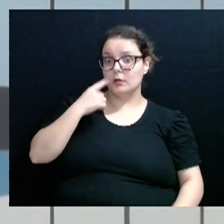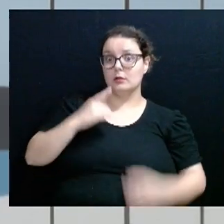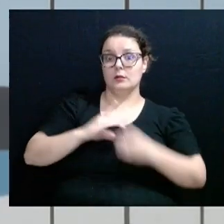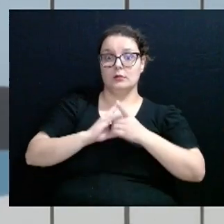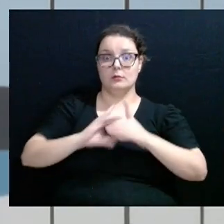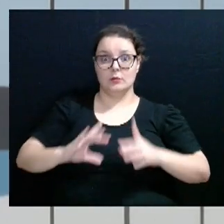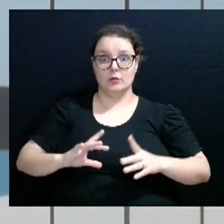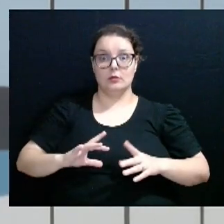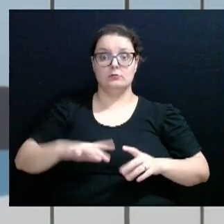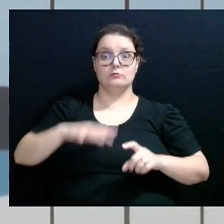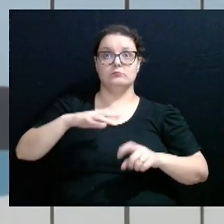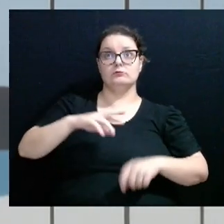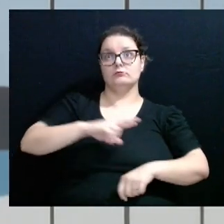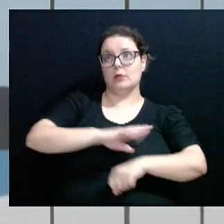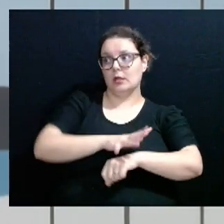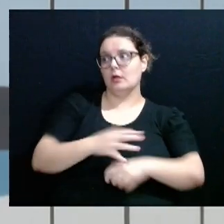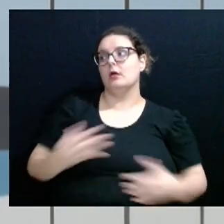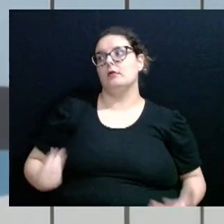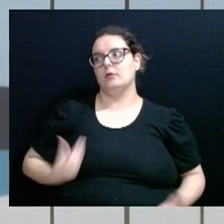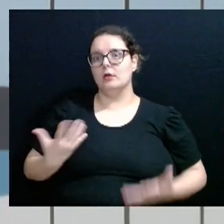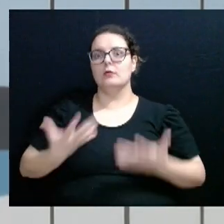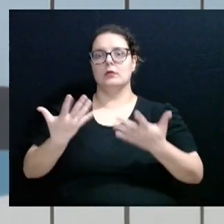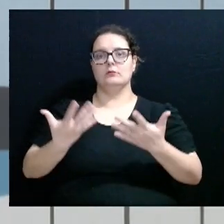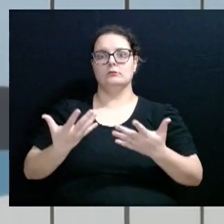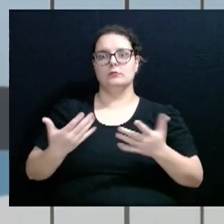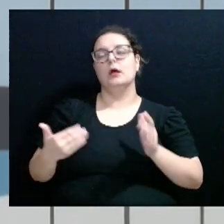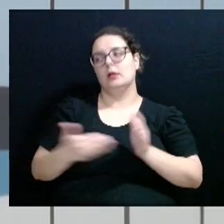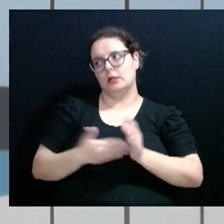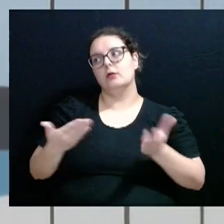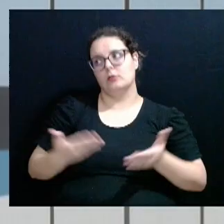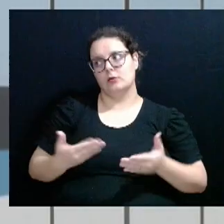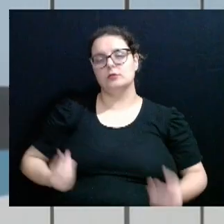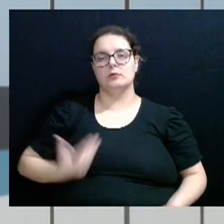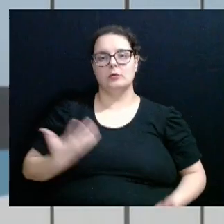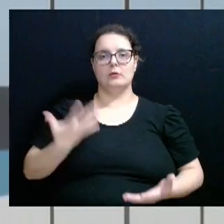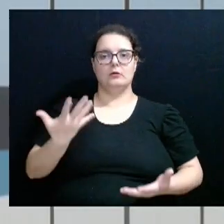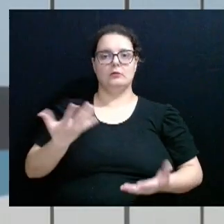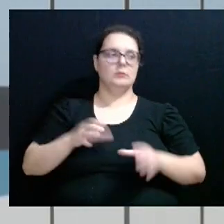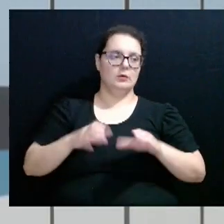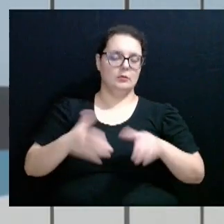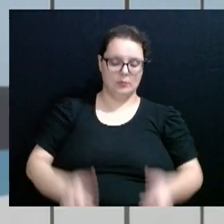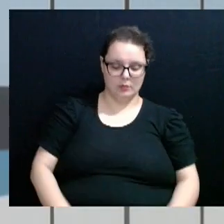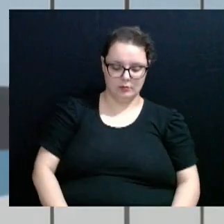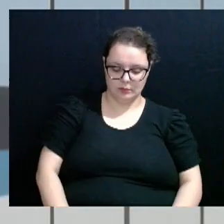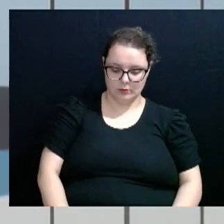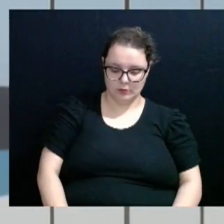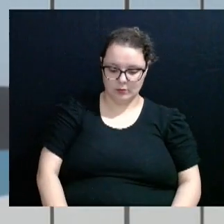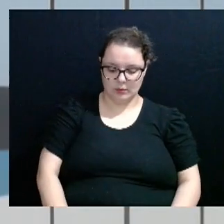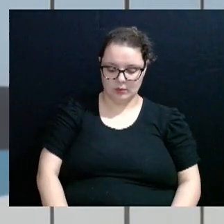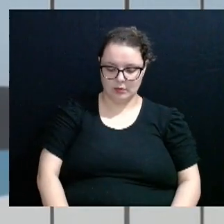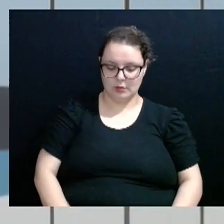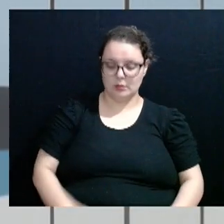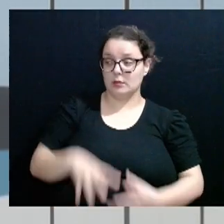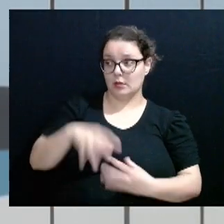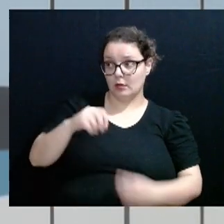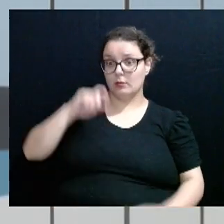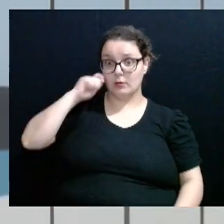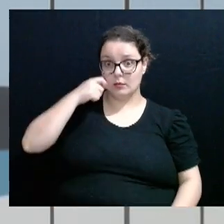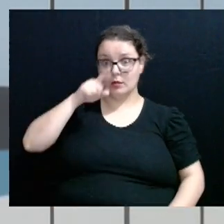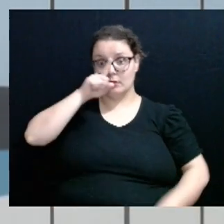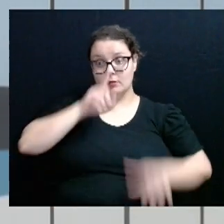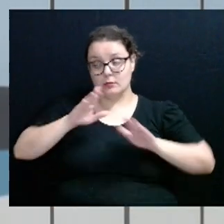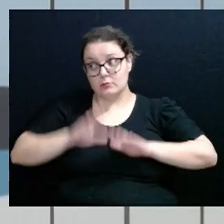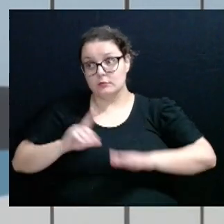viva hoje. Ainda hoje ela é muito viva na comunidade. A gente, na Alma Preta, a gente tem que tomar um cuidado para não viver numa bolha,